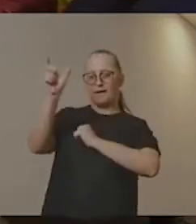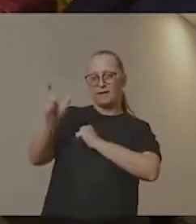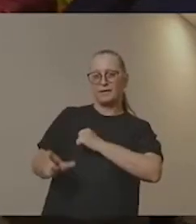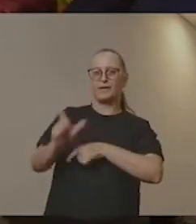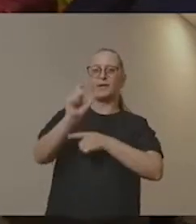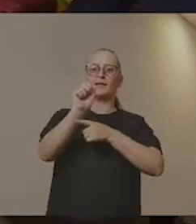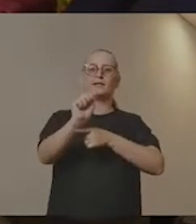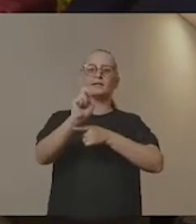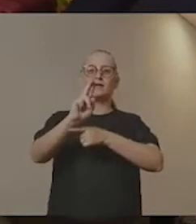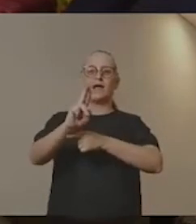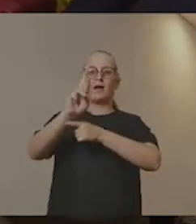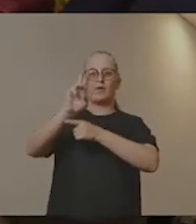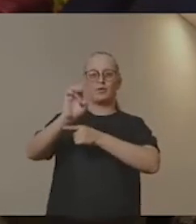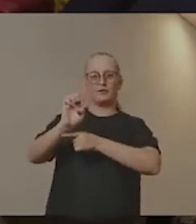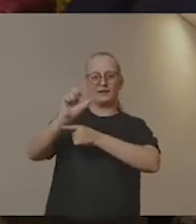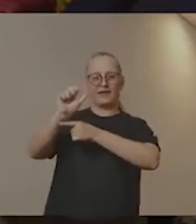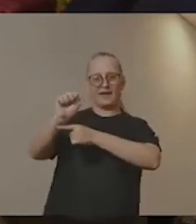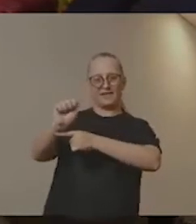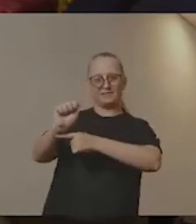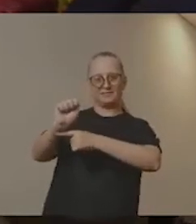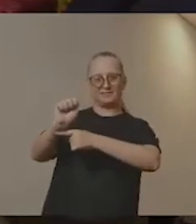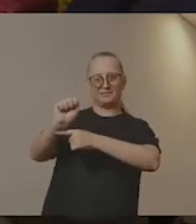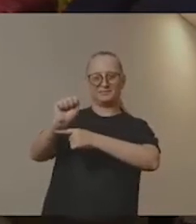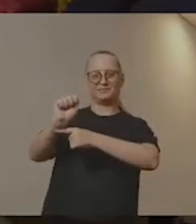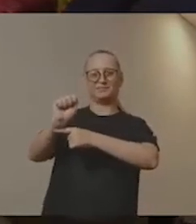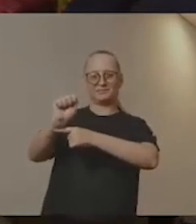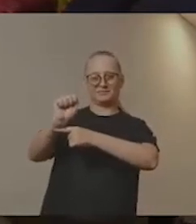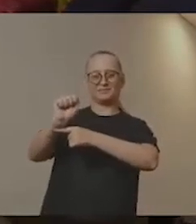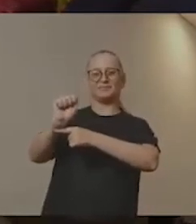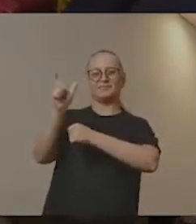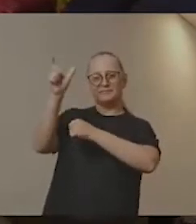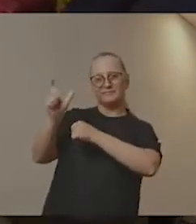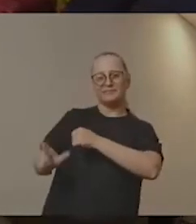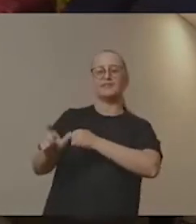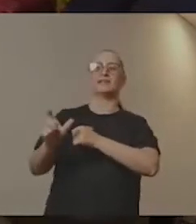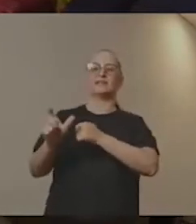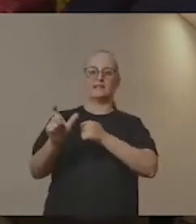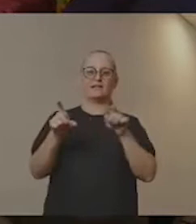rodadas, mas na fala do Miguel, na fala do Caio, na fala da Micaele, houve